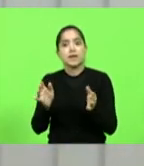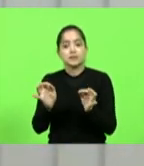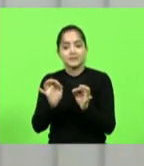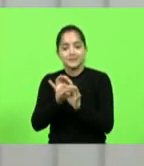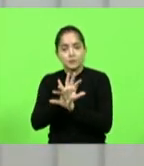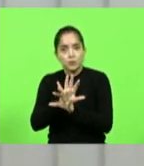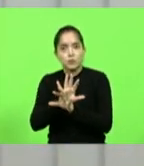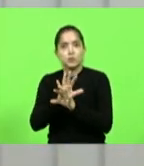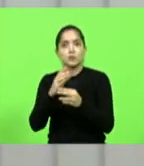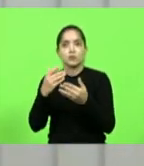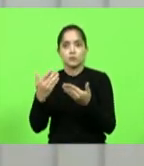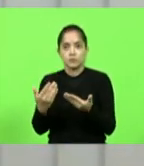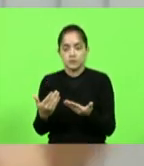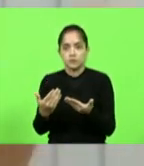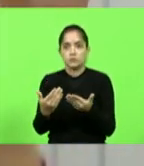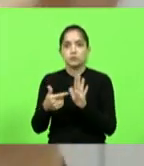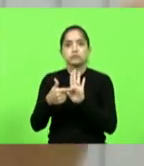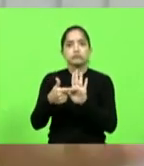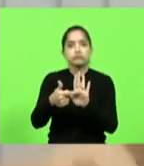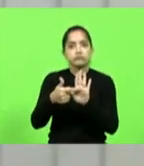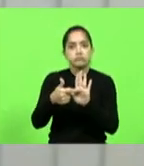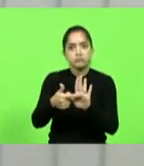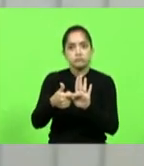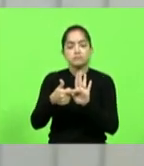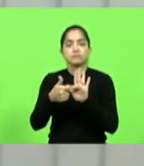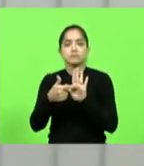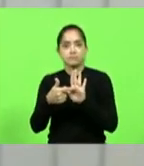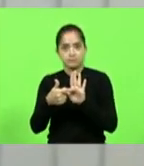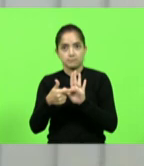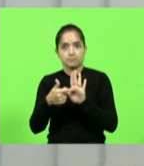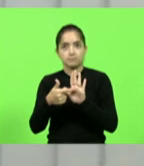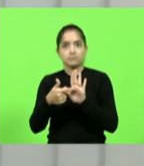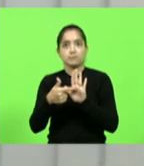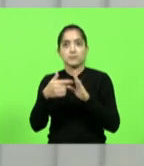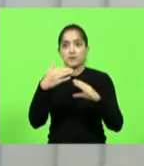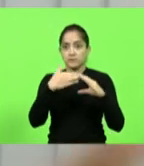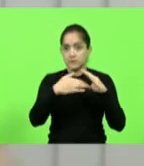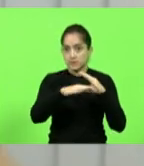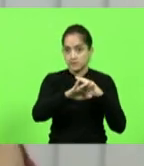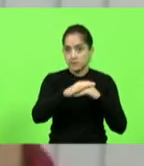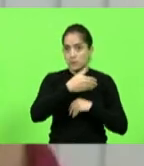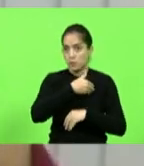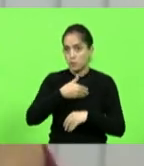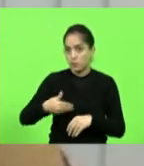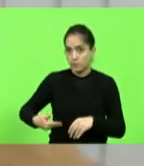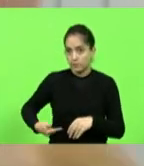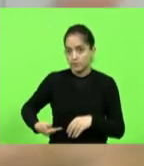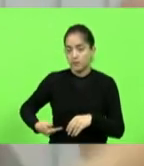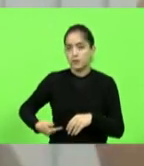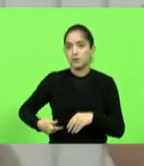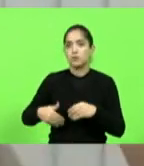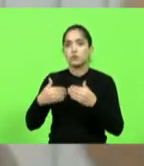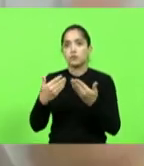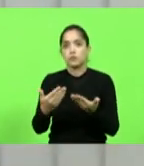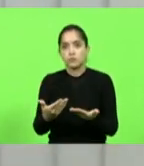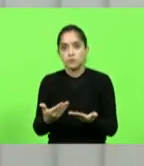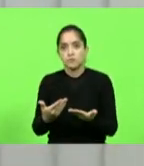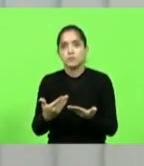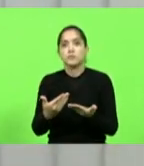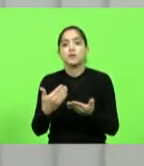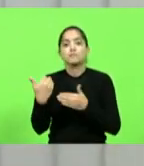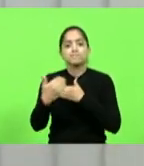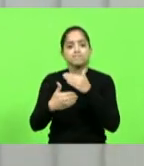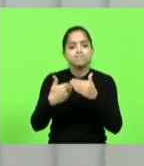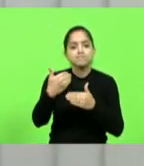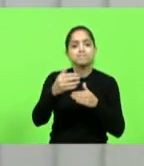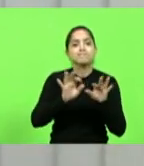a exposição de motivos que será encaminhado ao governo do Estado para darmos, então, as